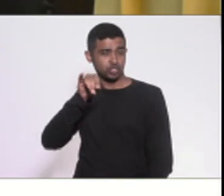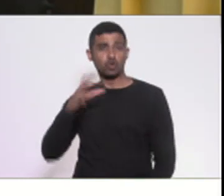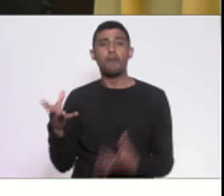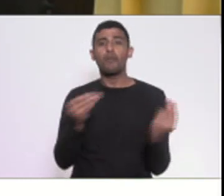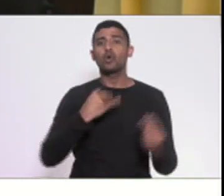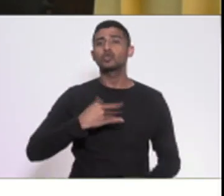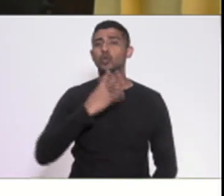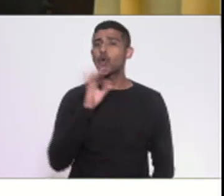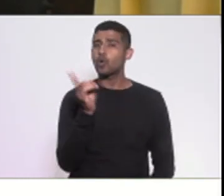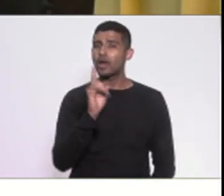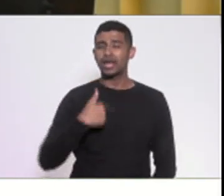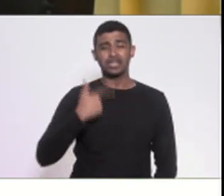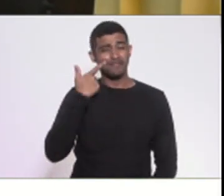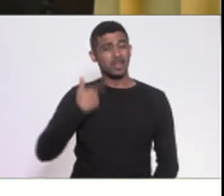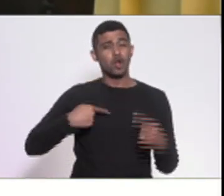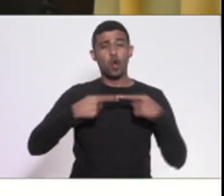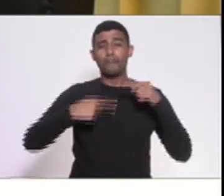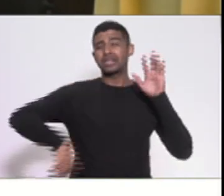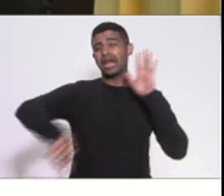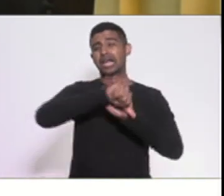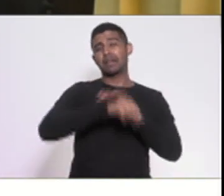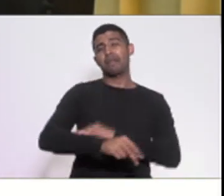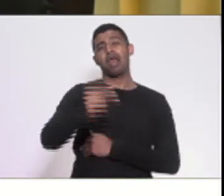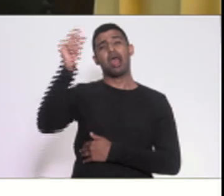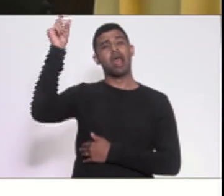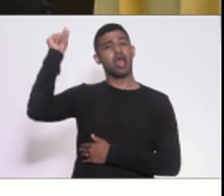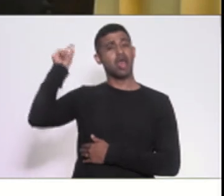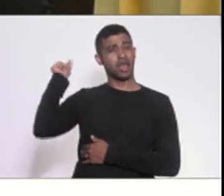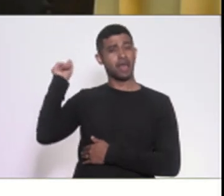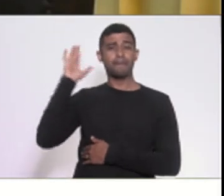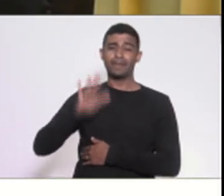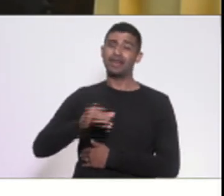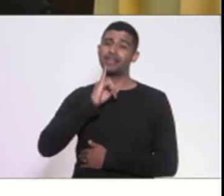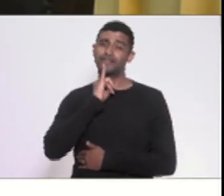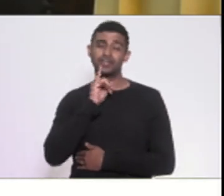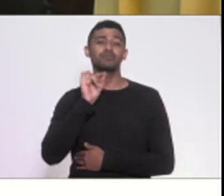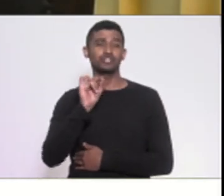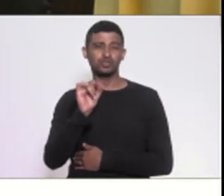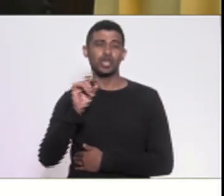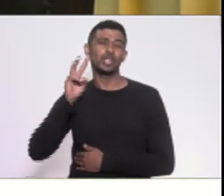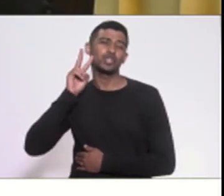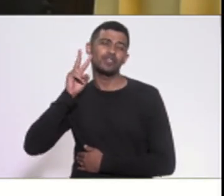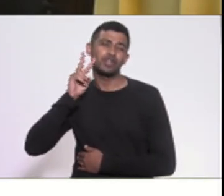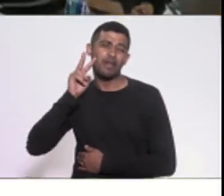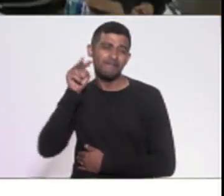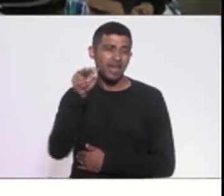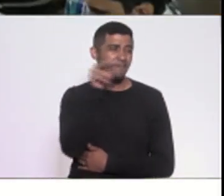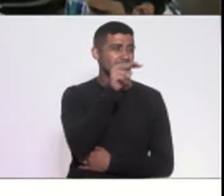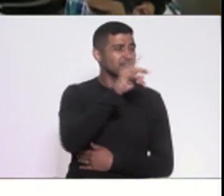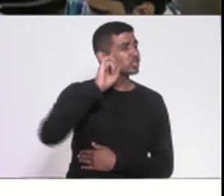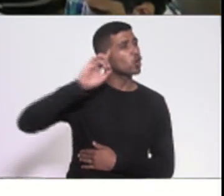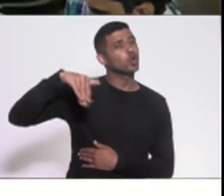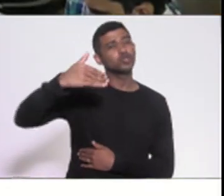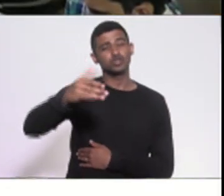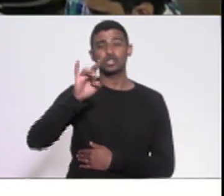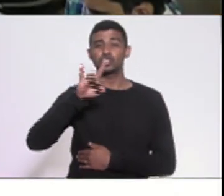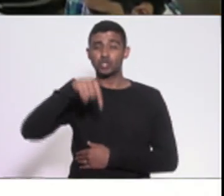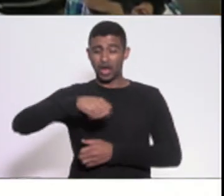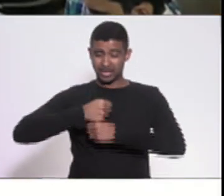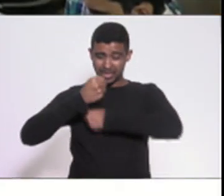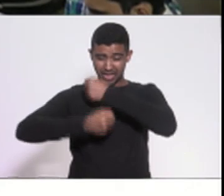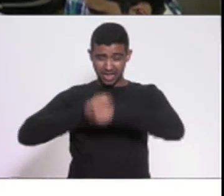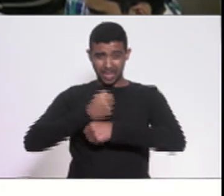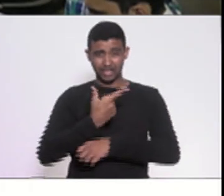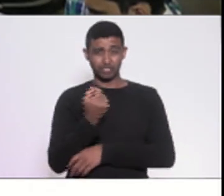este é um crime muito antigo e, infelizmente, muito presente em nossas vidas. Todas aqui já souberam, só neste ano,